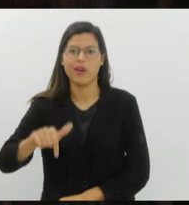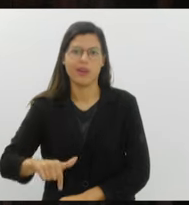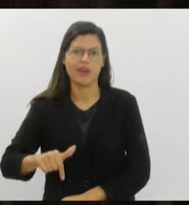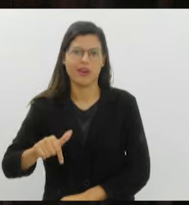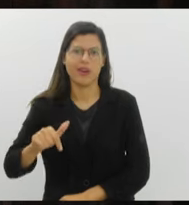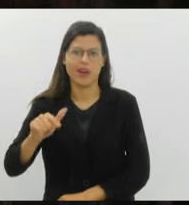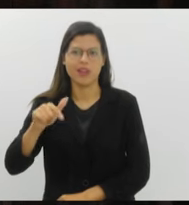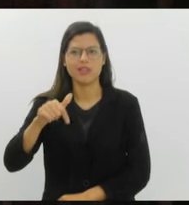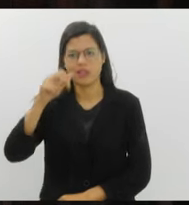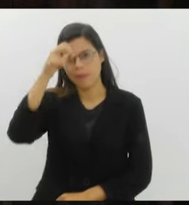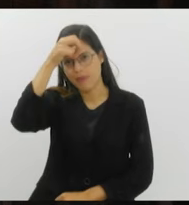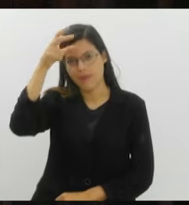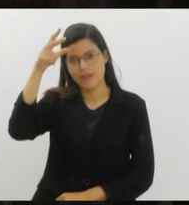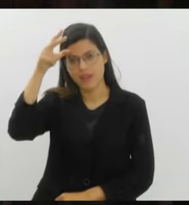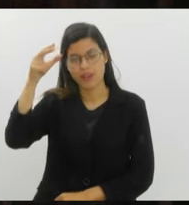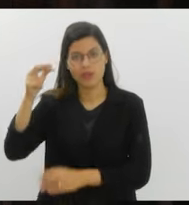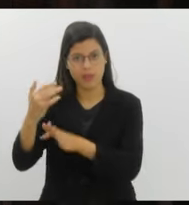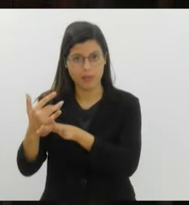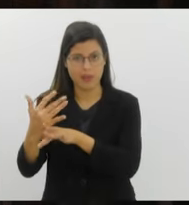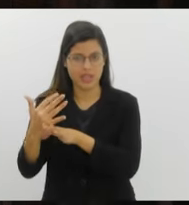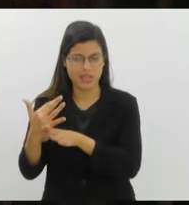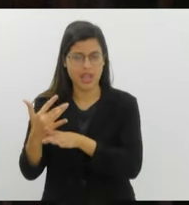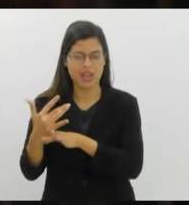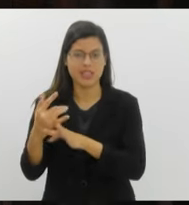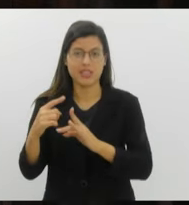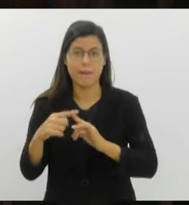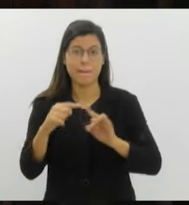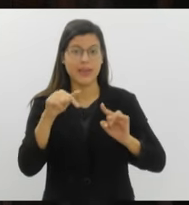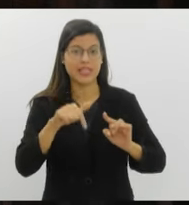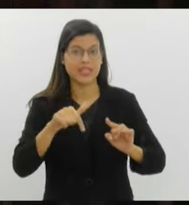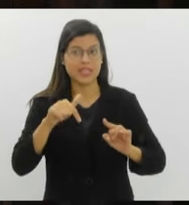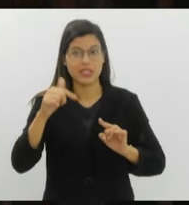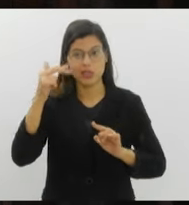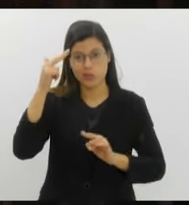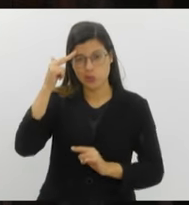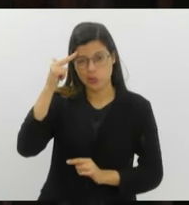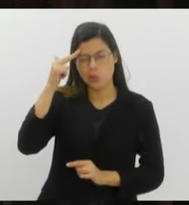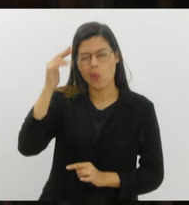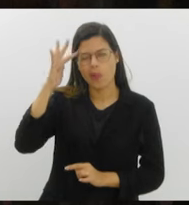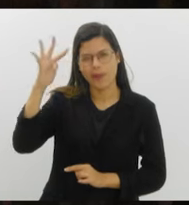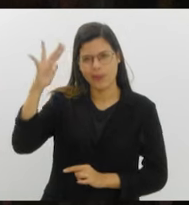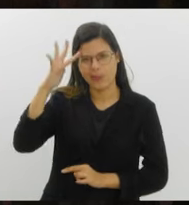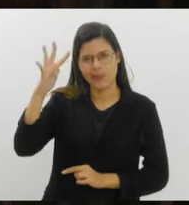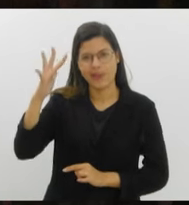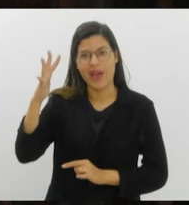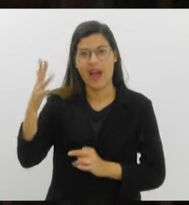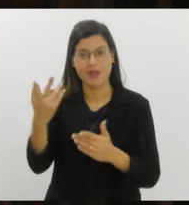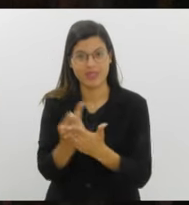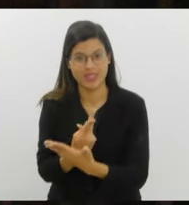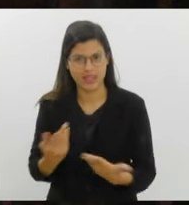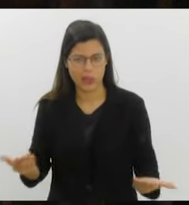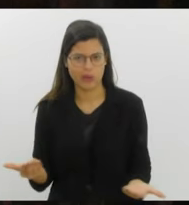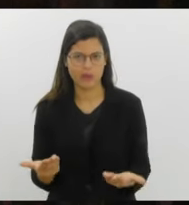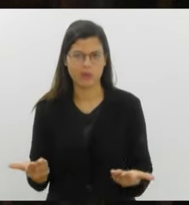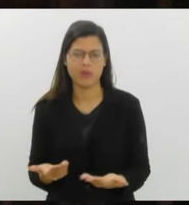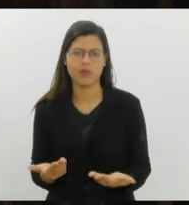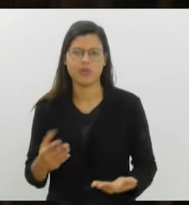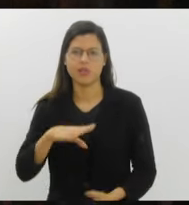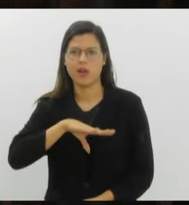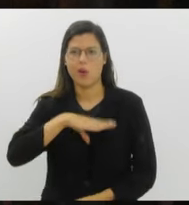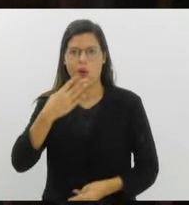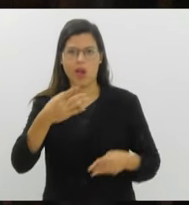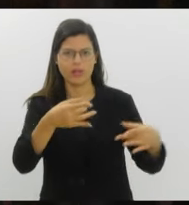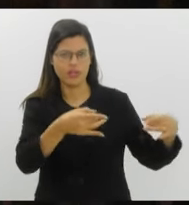criado. Mas esse sonho que eu estou realizando hoje, a coragem de renunciar meu mandato